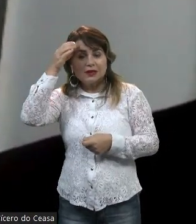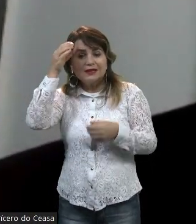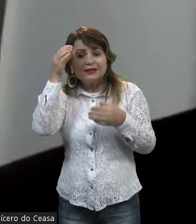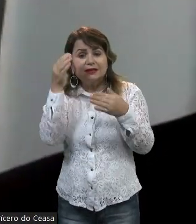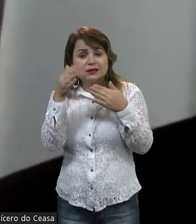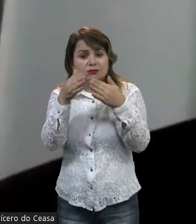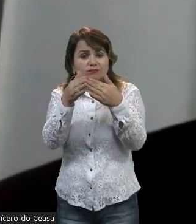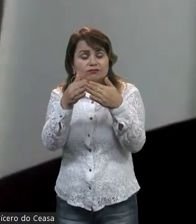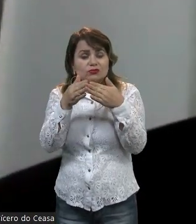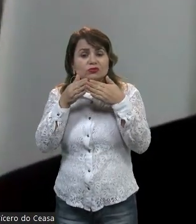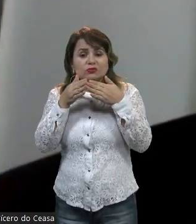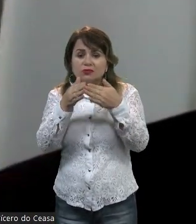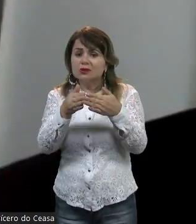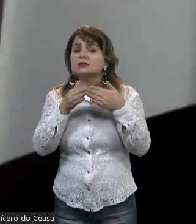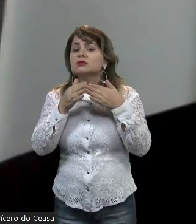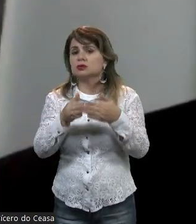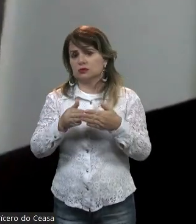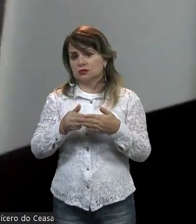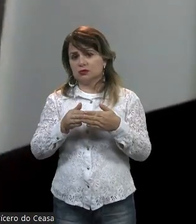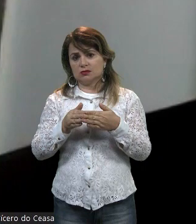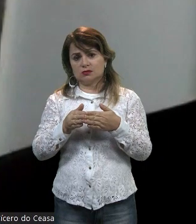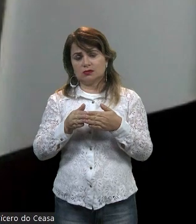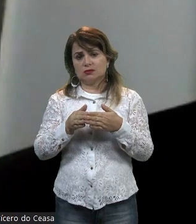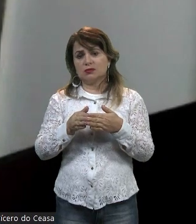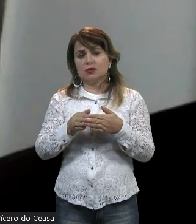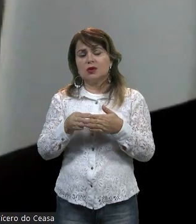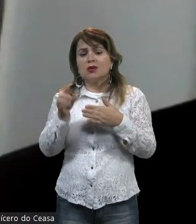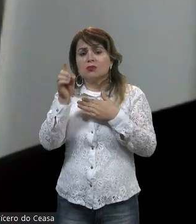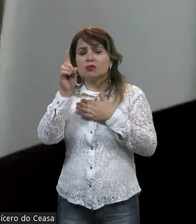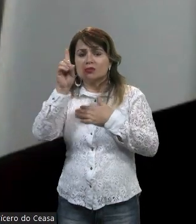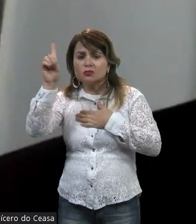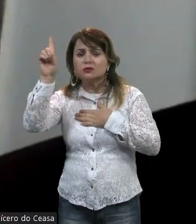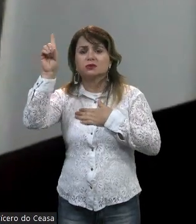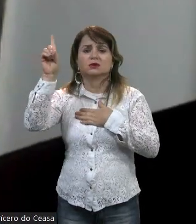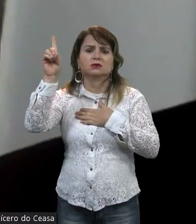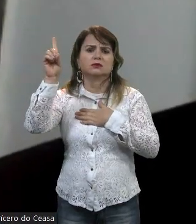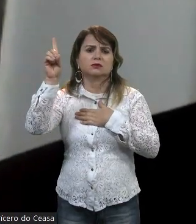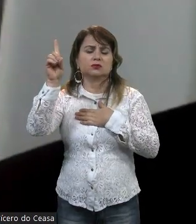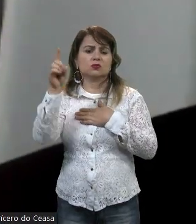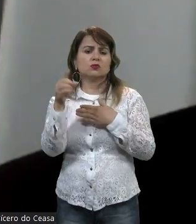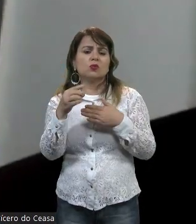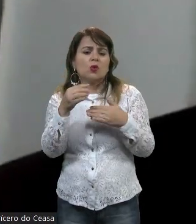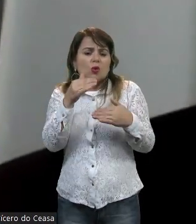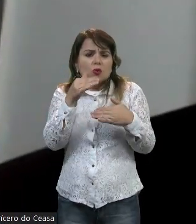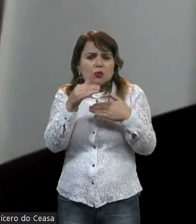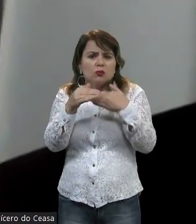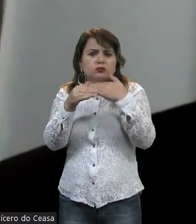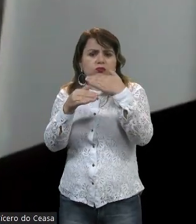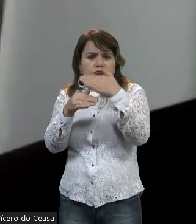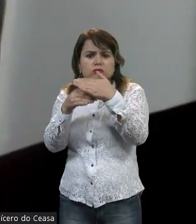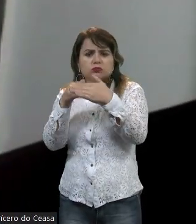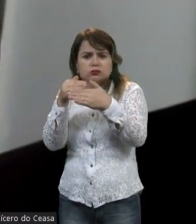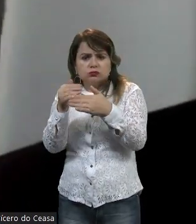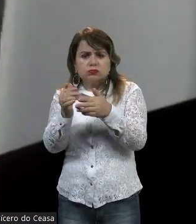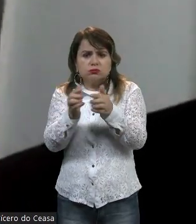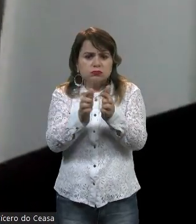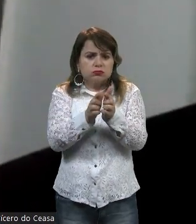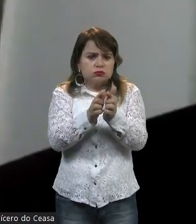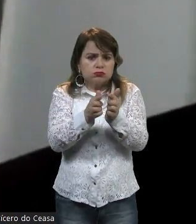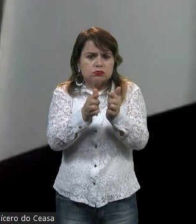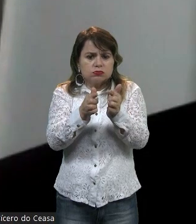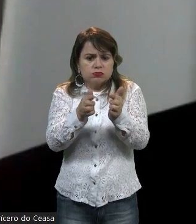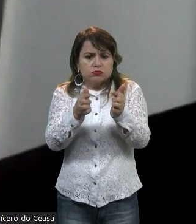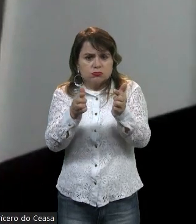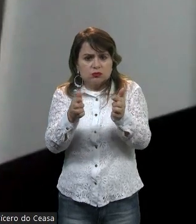Deus, de ir aos poucos voltando, aos poucos, com respeito a essa volta, porque se